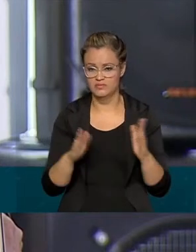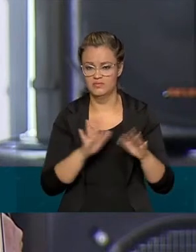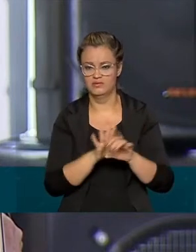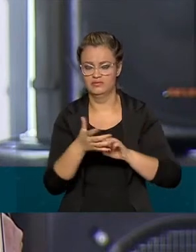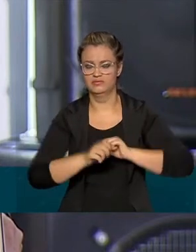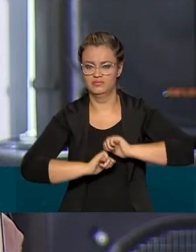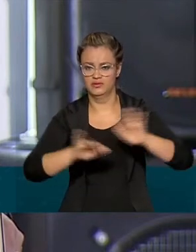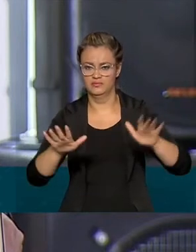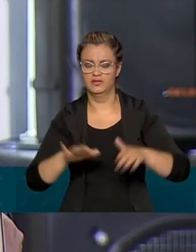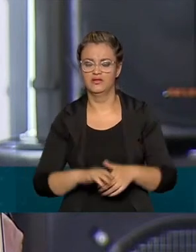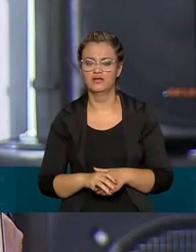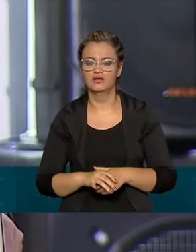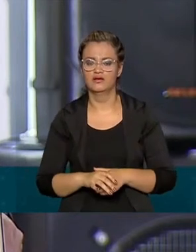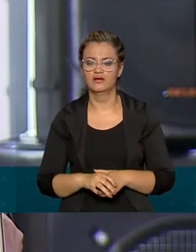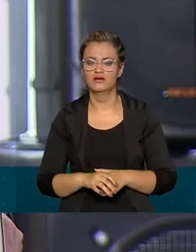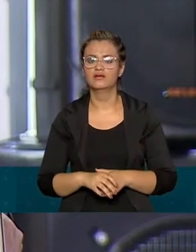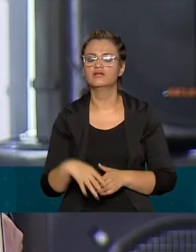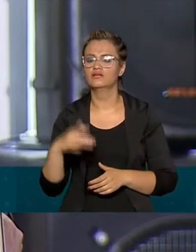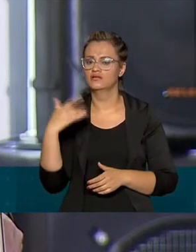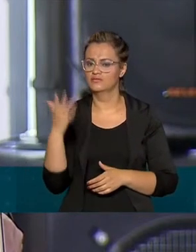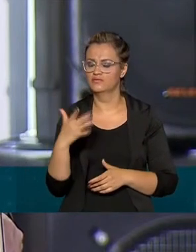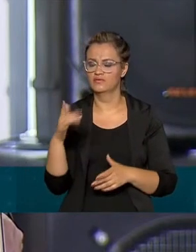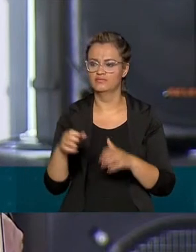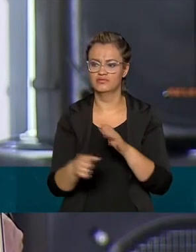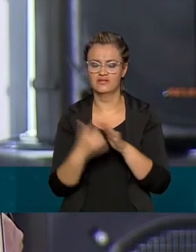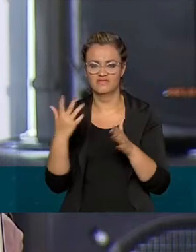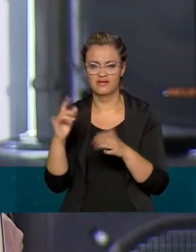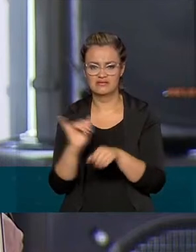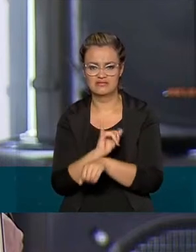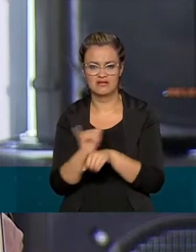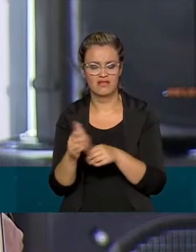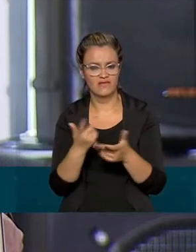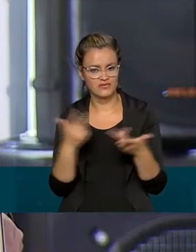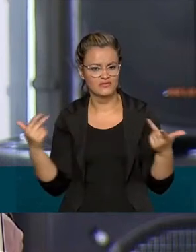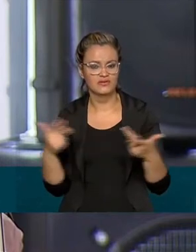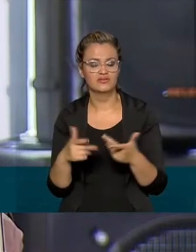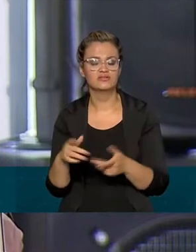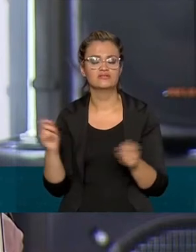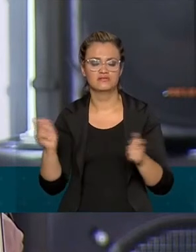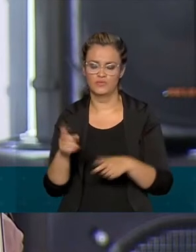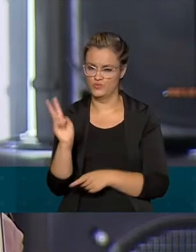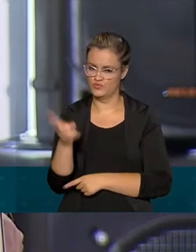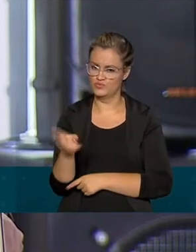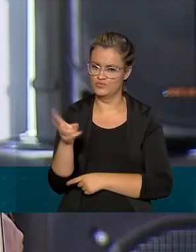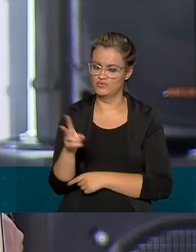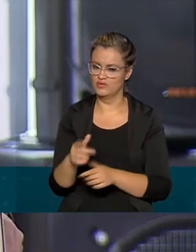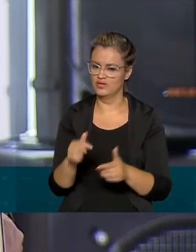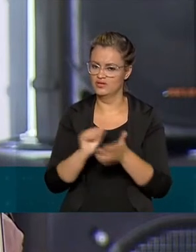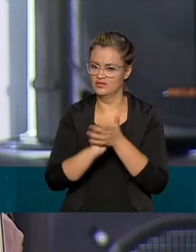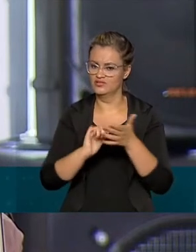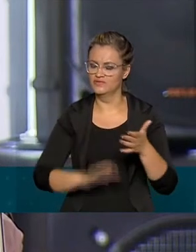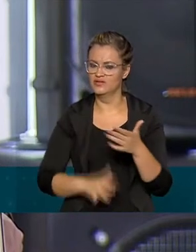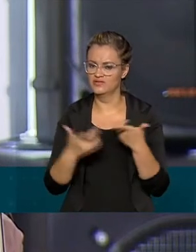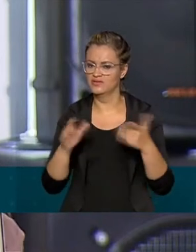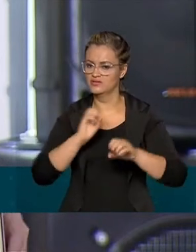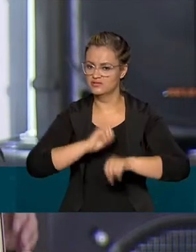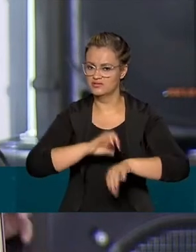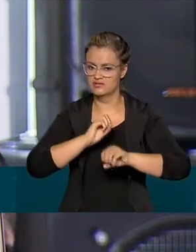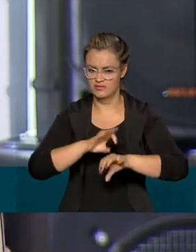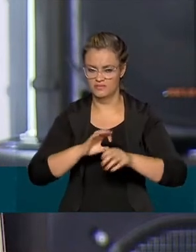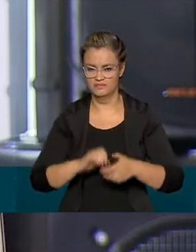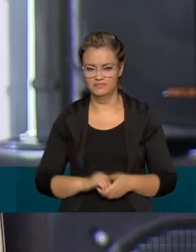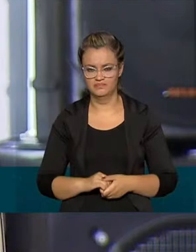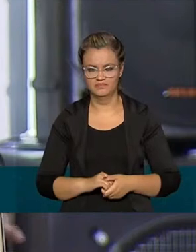da Covid-19, onde foram desencadeadas medidas que permitiram a continuidade das atividades de ensino